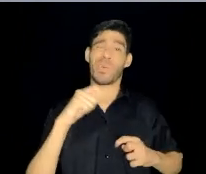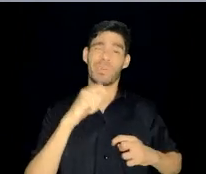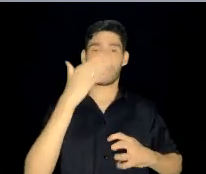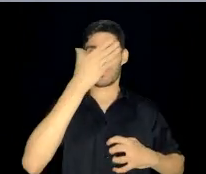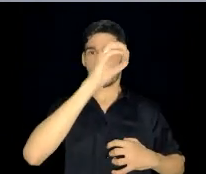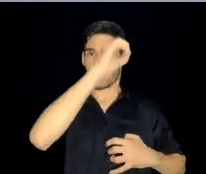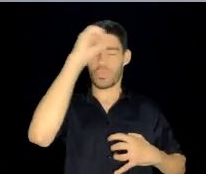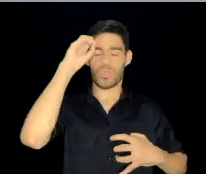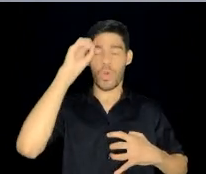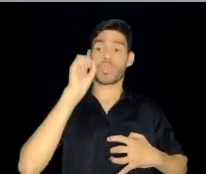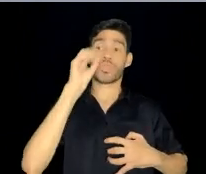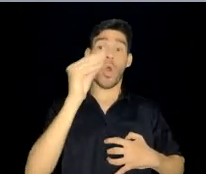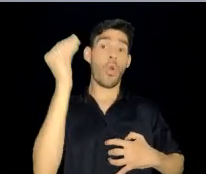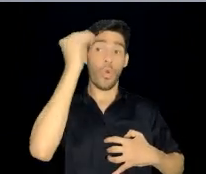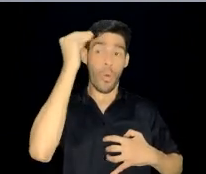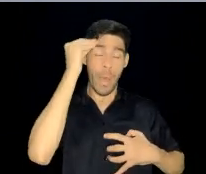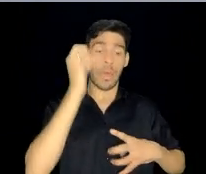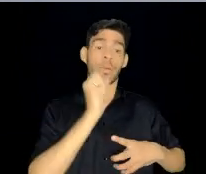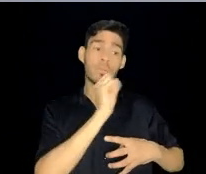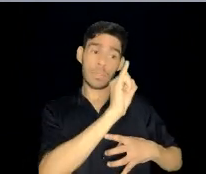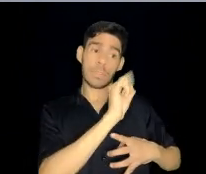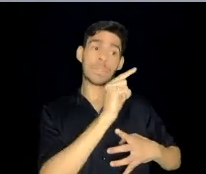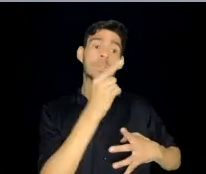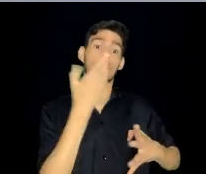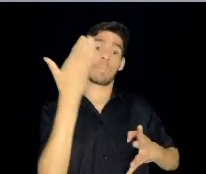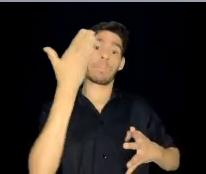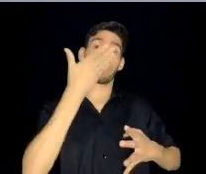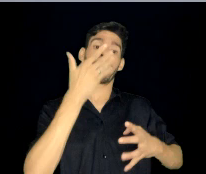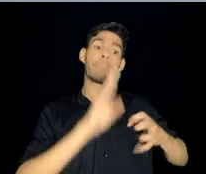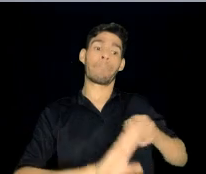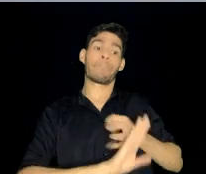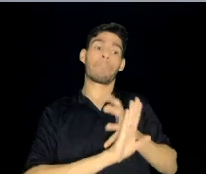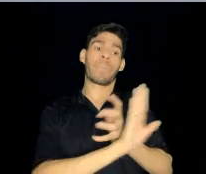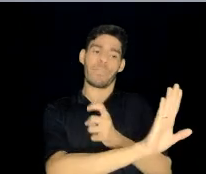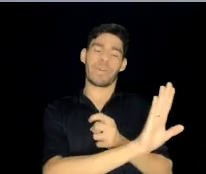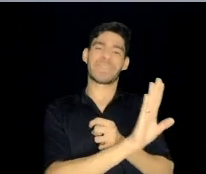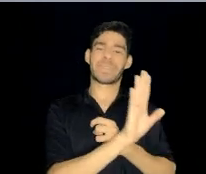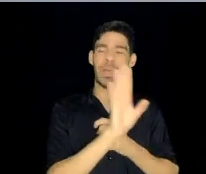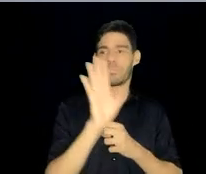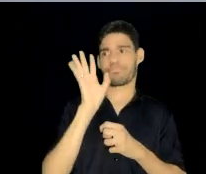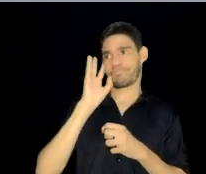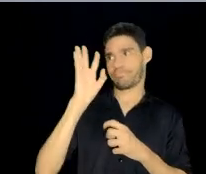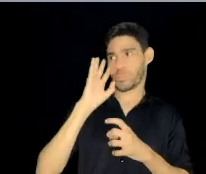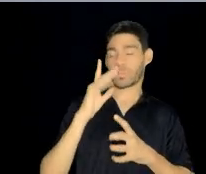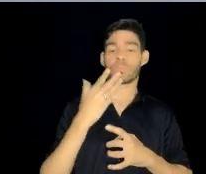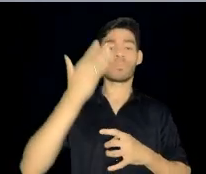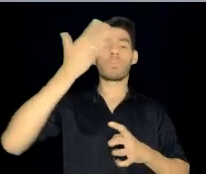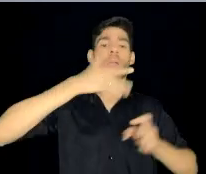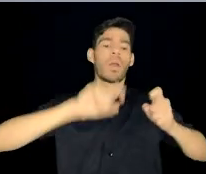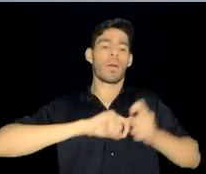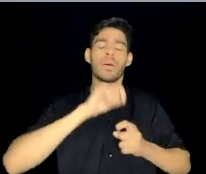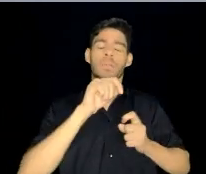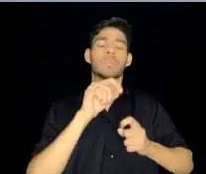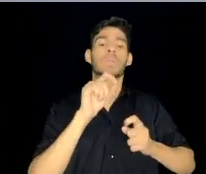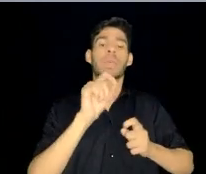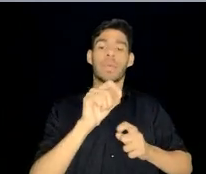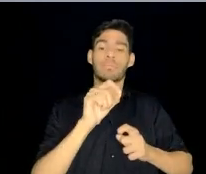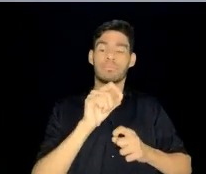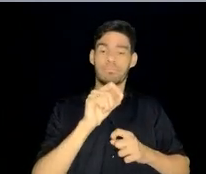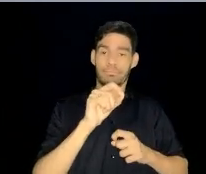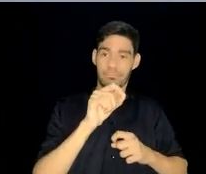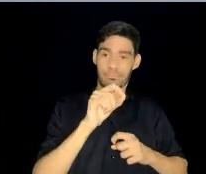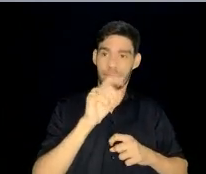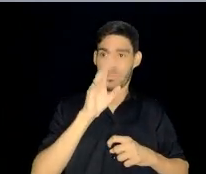inocência, só pode ser considerado culpado se essa presunção for afastada. Né? Então, o ônus da